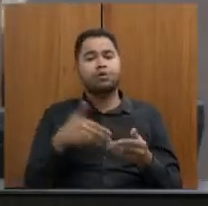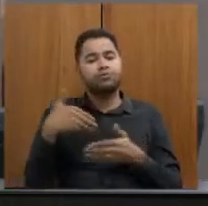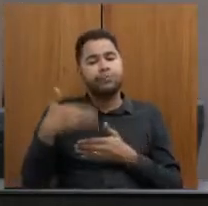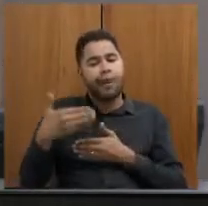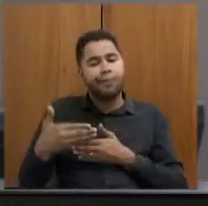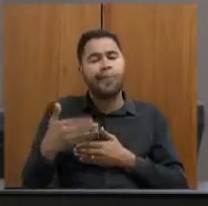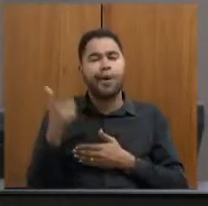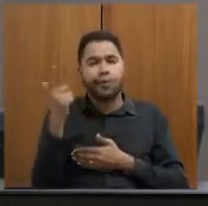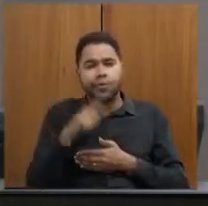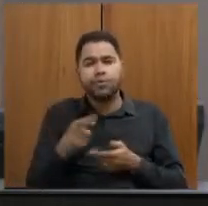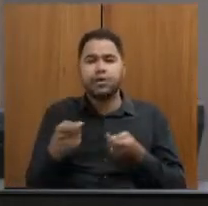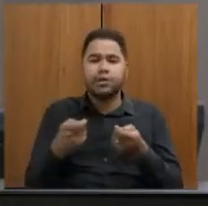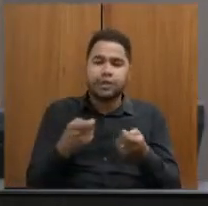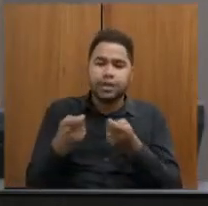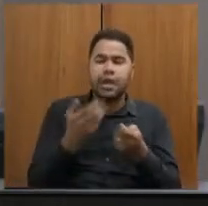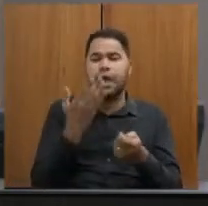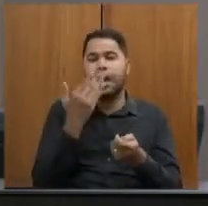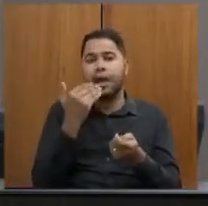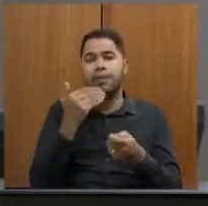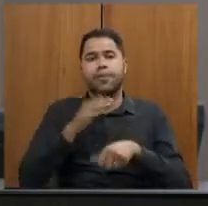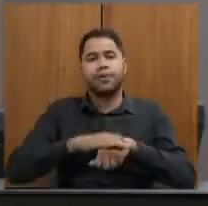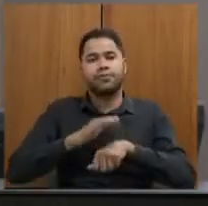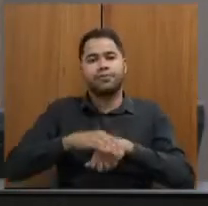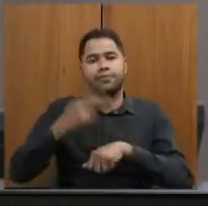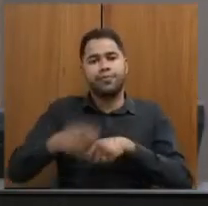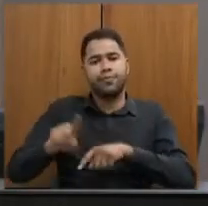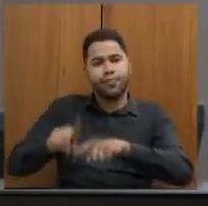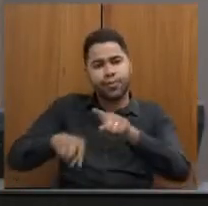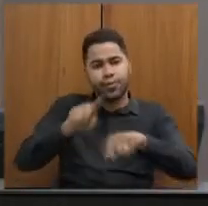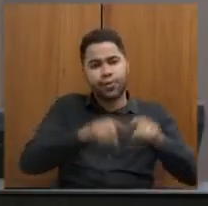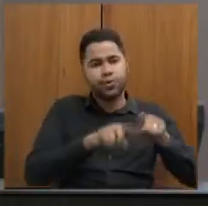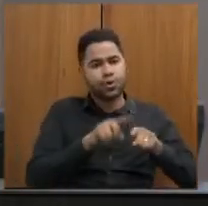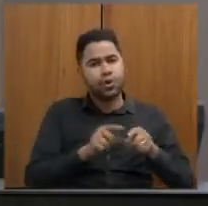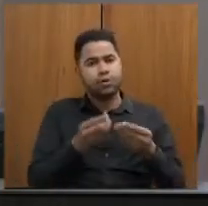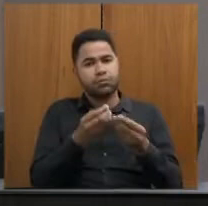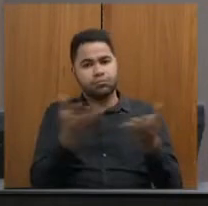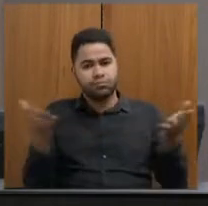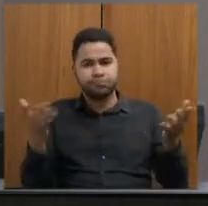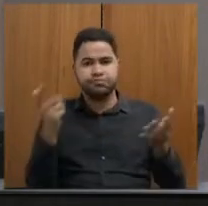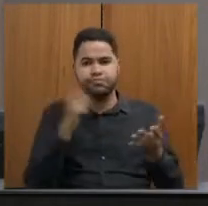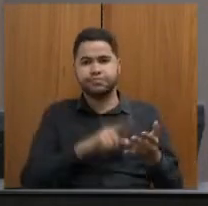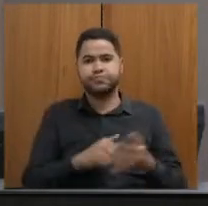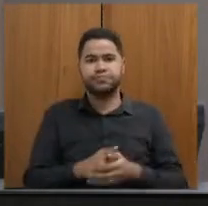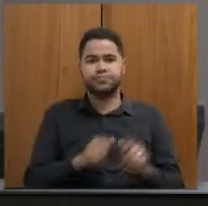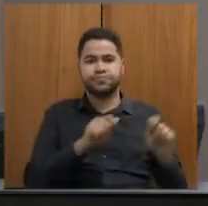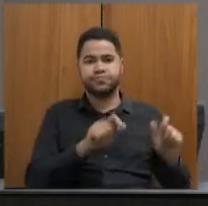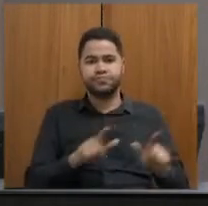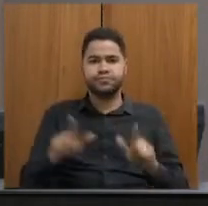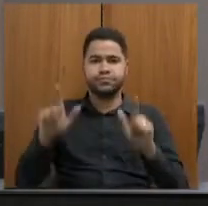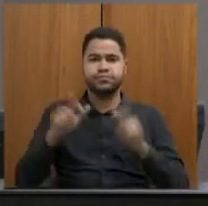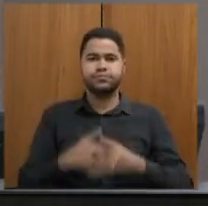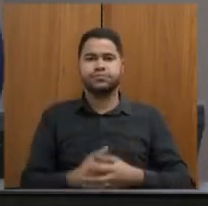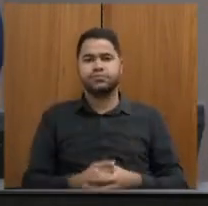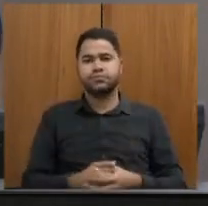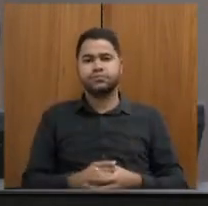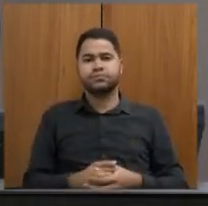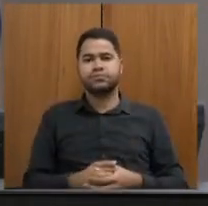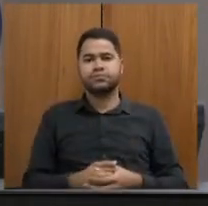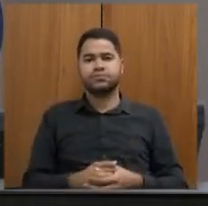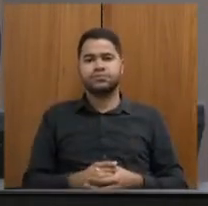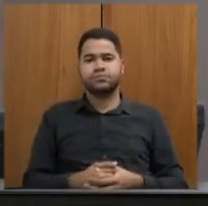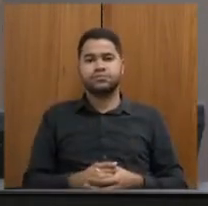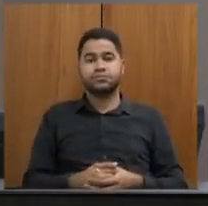sequência para garantir essa segurança alimentar na ponta desses produtos e que para resultado nesses resultados pode passar por favor